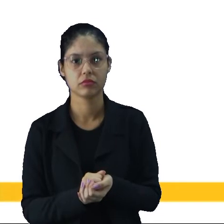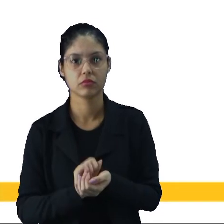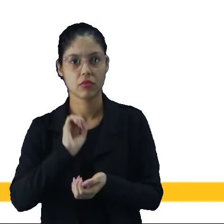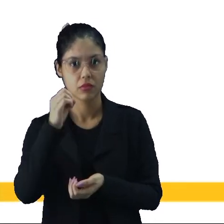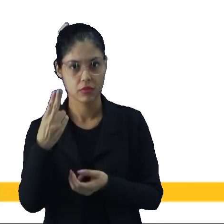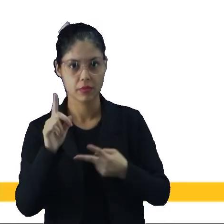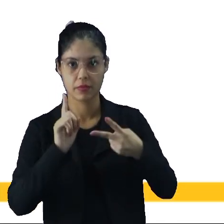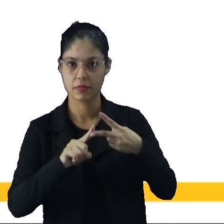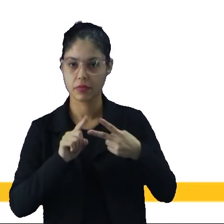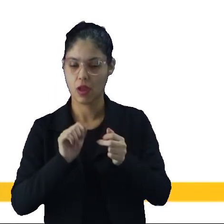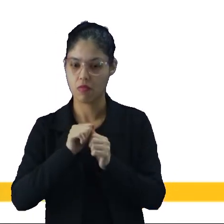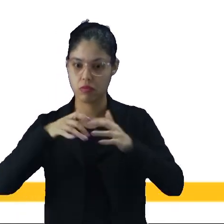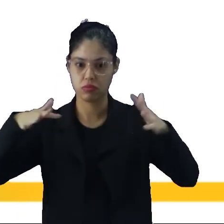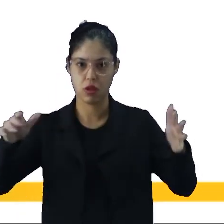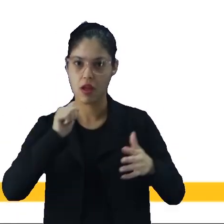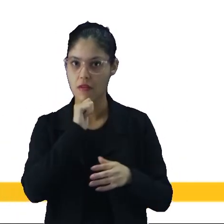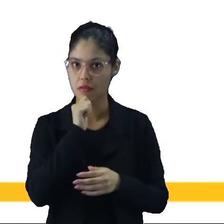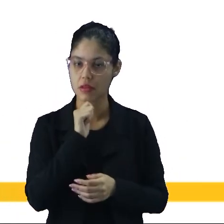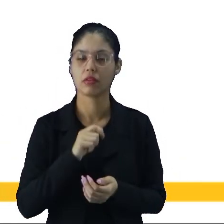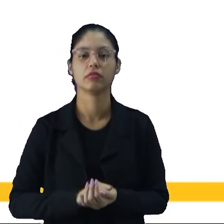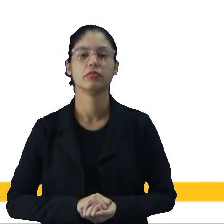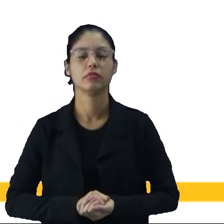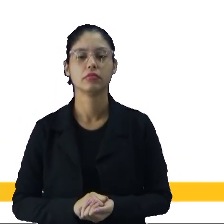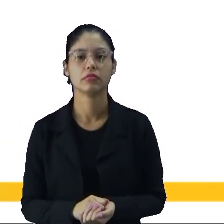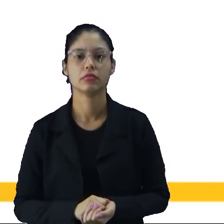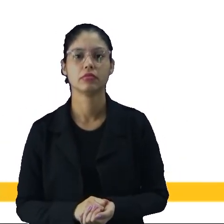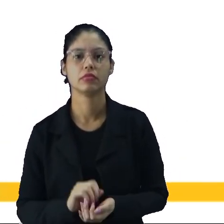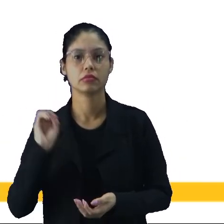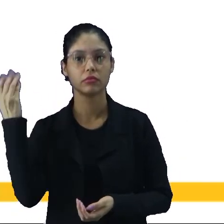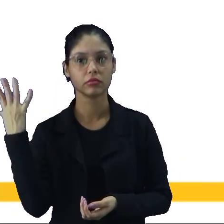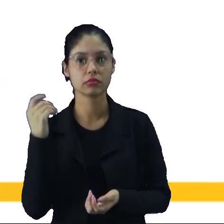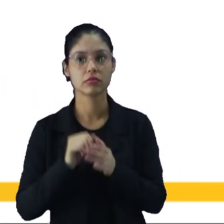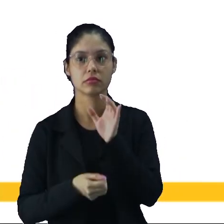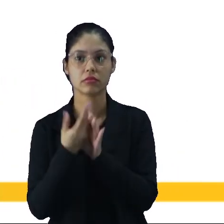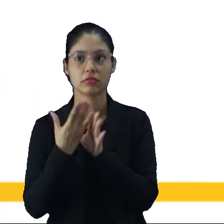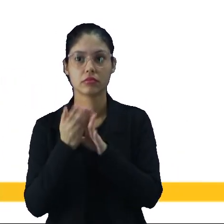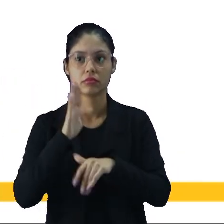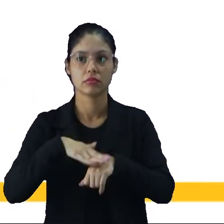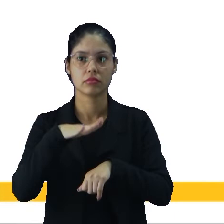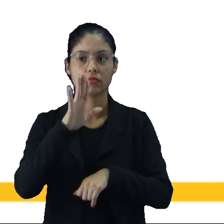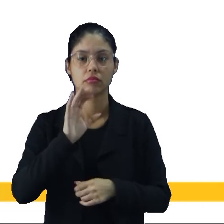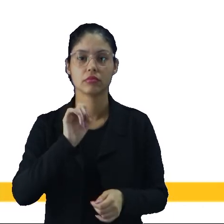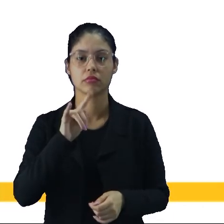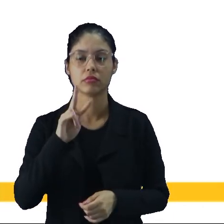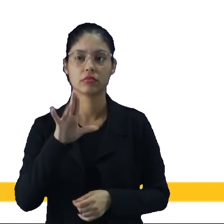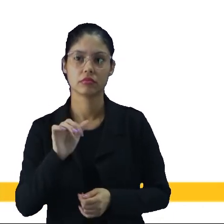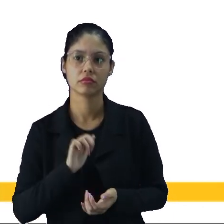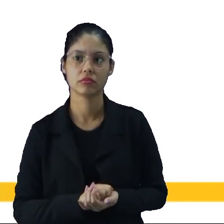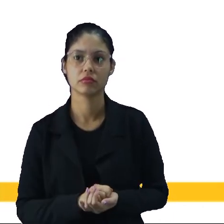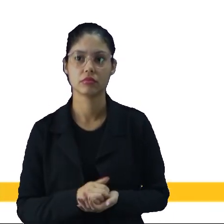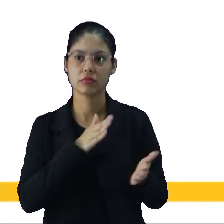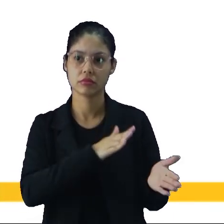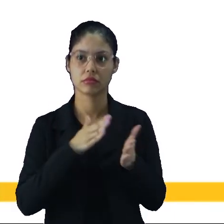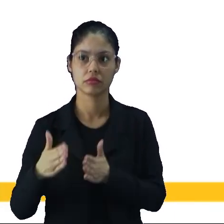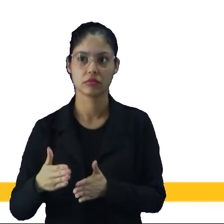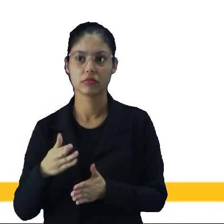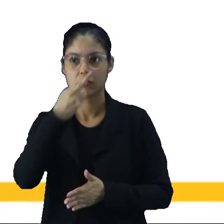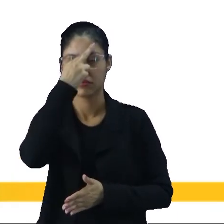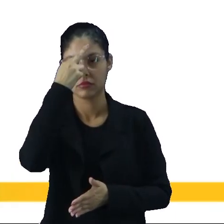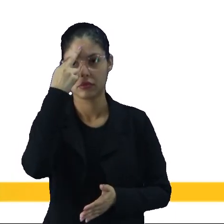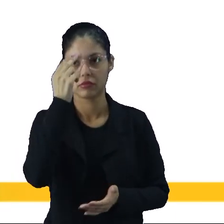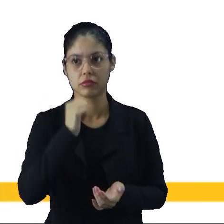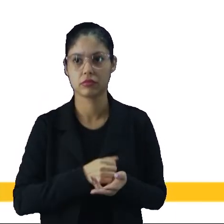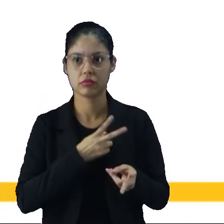escassez ou em abundância de acordo com a safra. O que ocorre no mês de produção máxima da safra. A partir de uma série